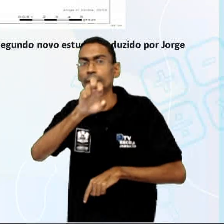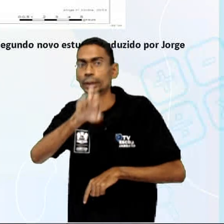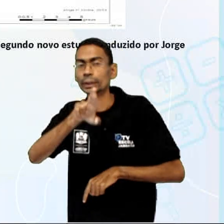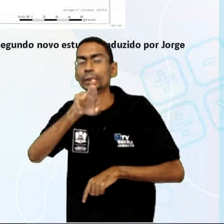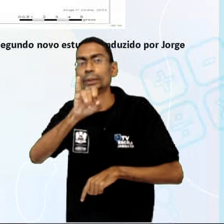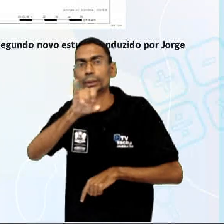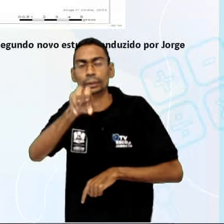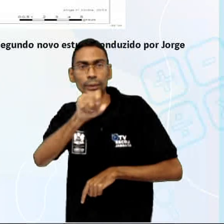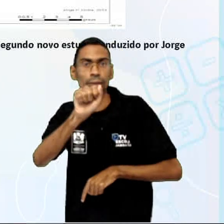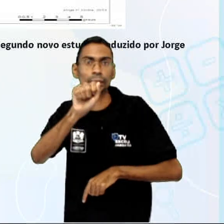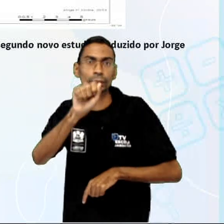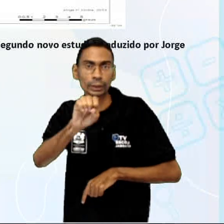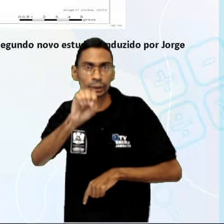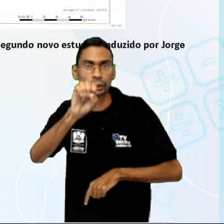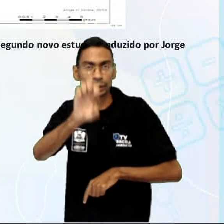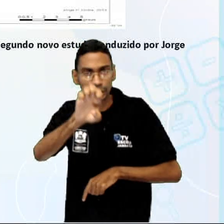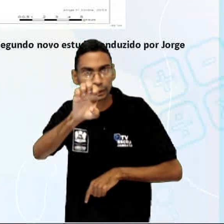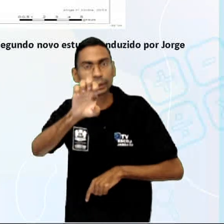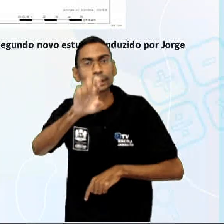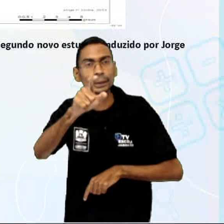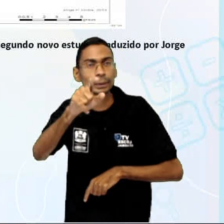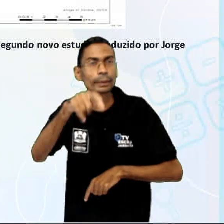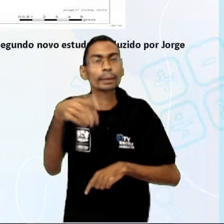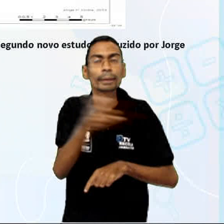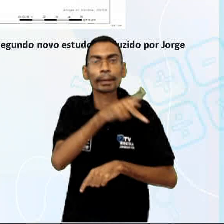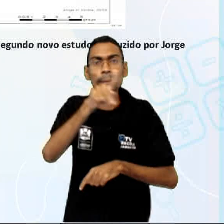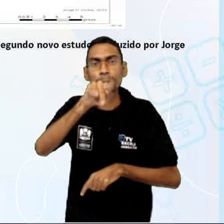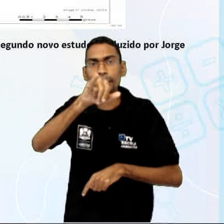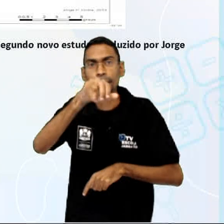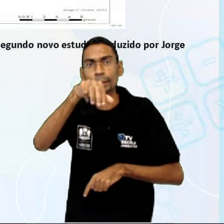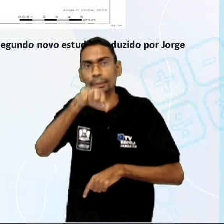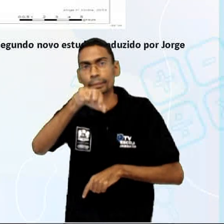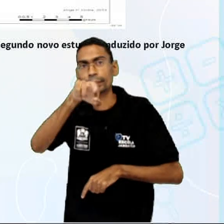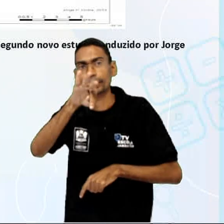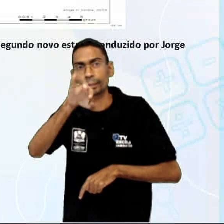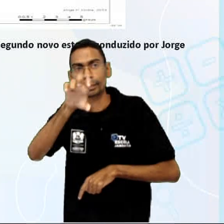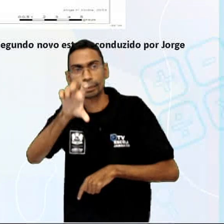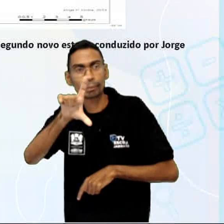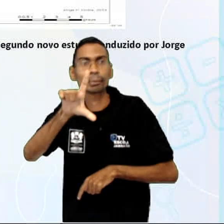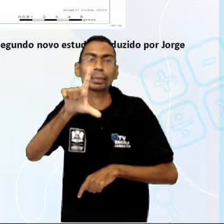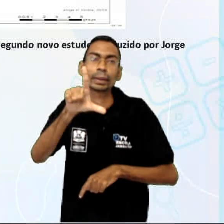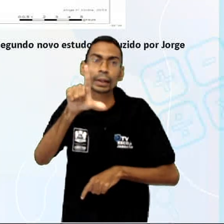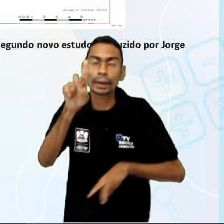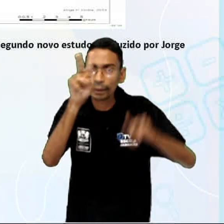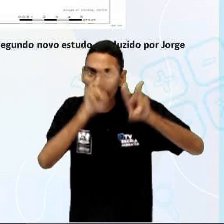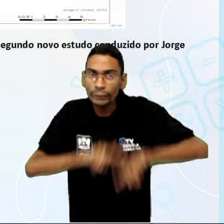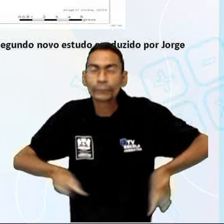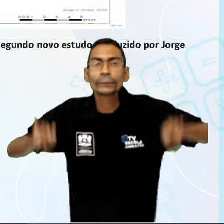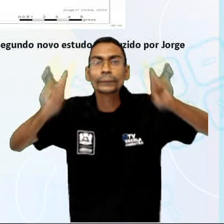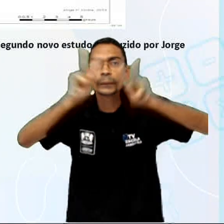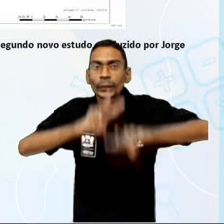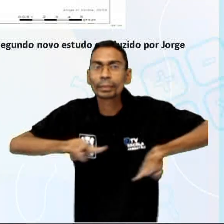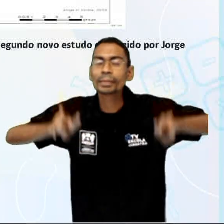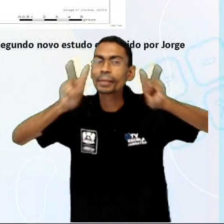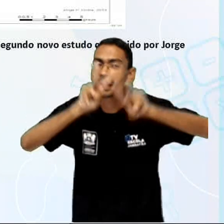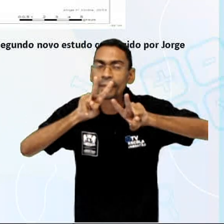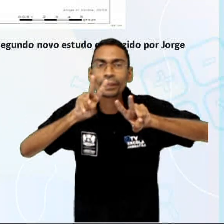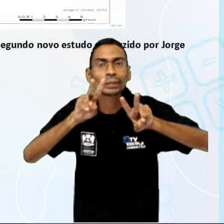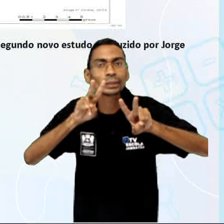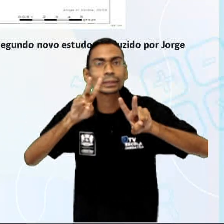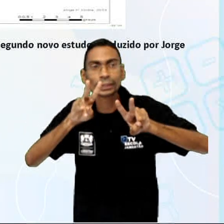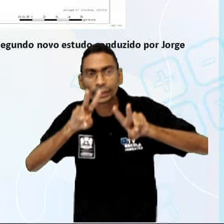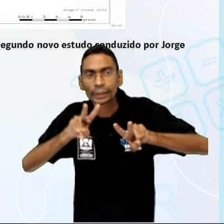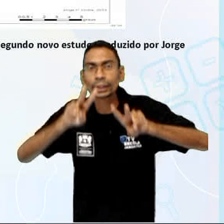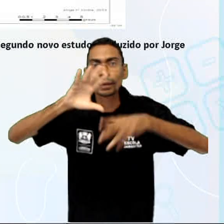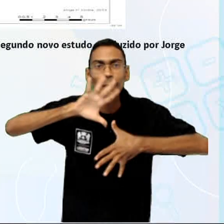uma nova versão desse mapa do Brasil, das capitanias, um pouco mais próximo, né, da realidade.